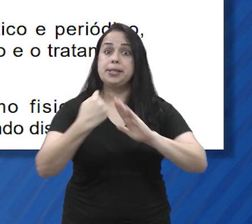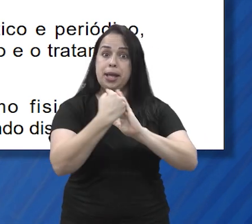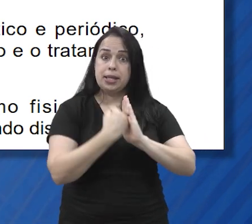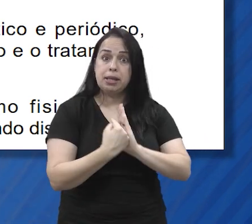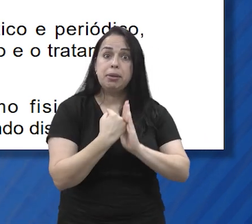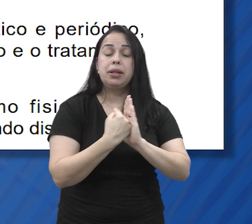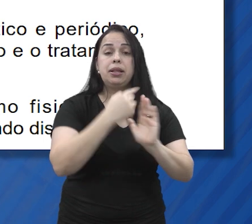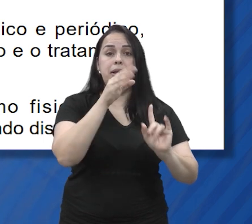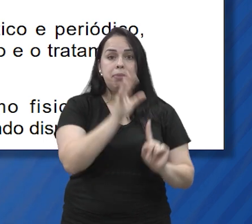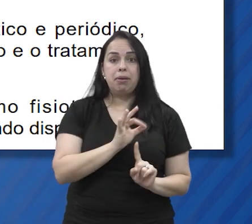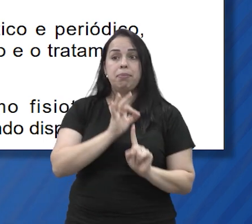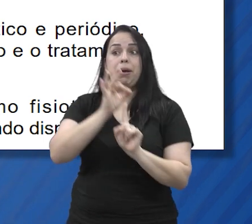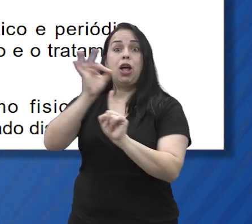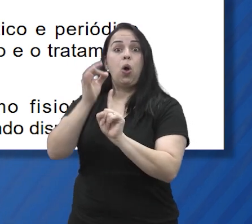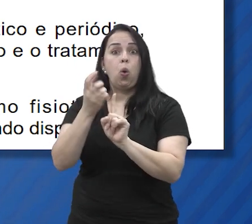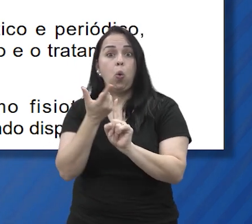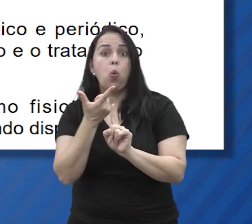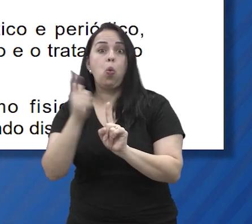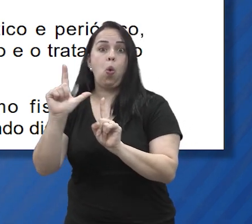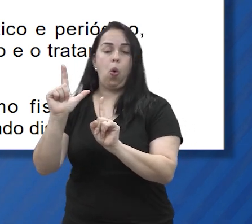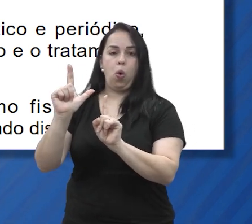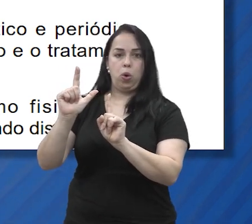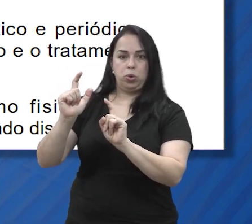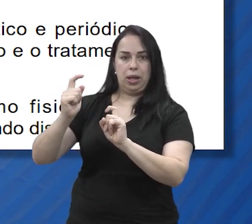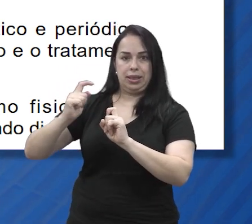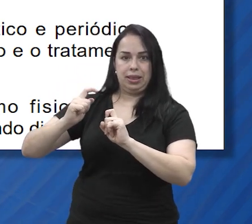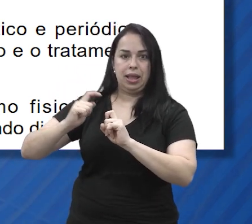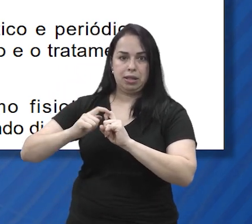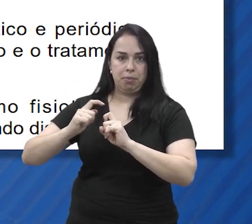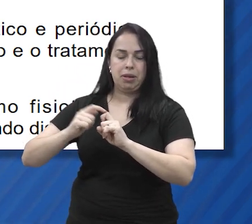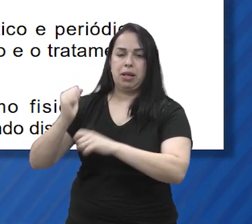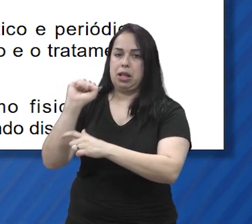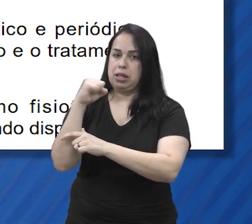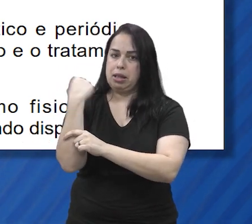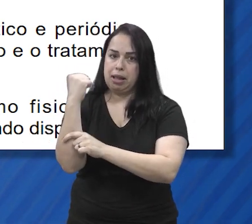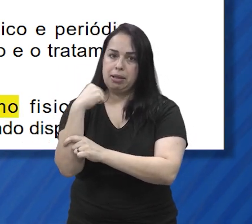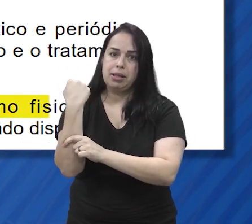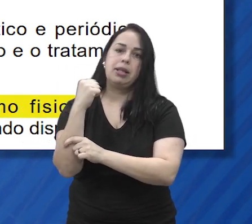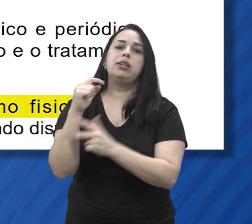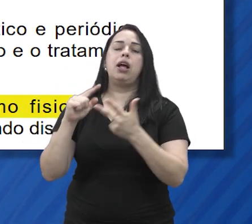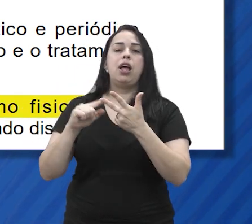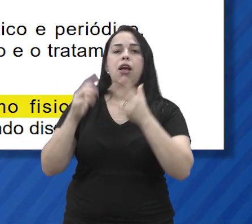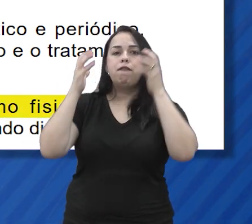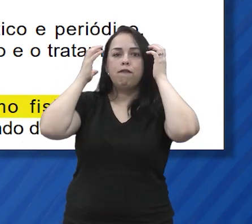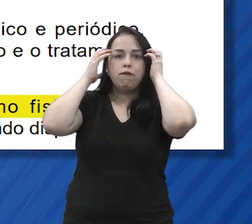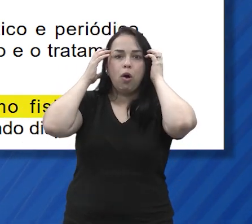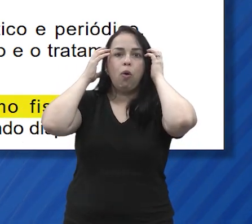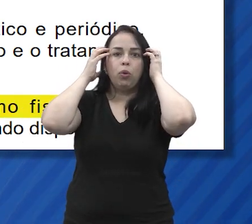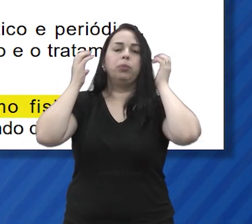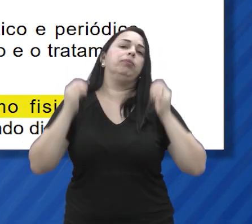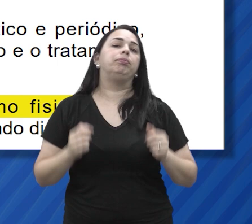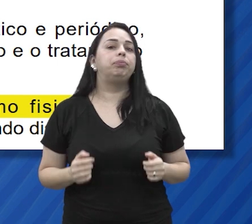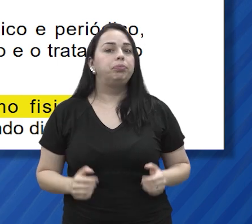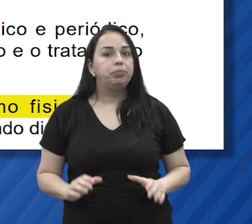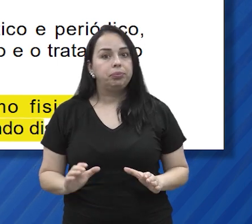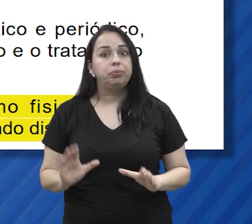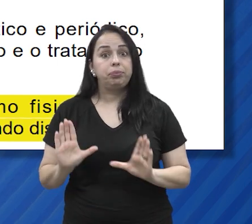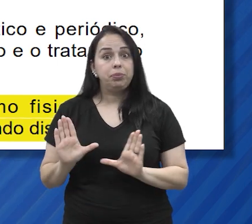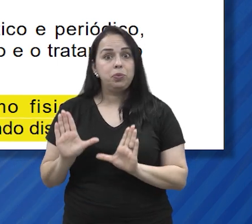remédios, realização de exames e encaminhamento para atendimento em áreas de apoio como fisioterapia